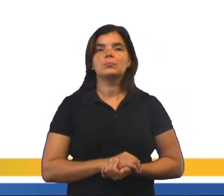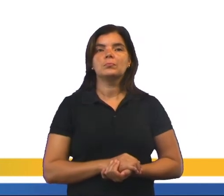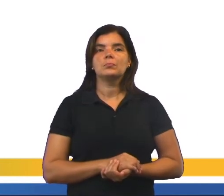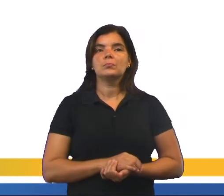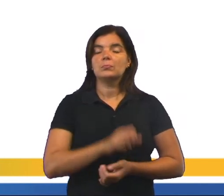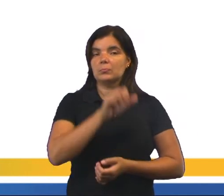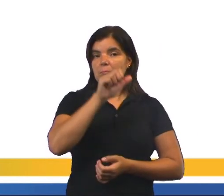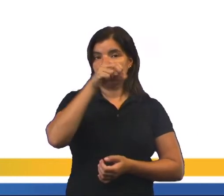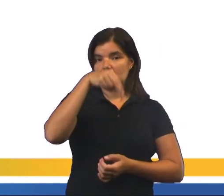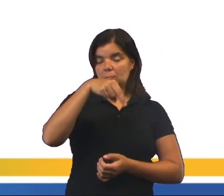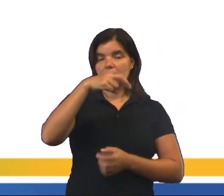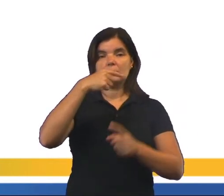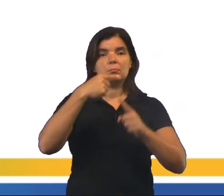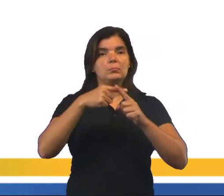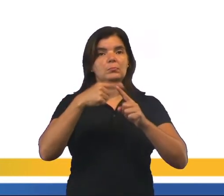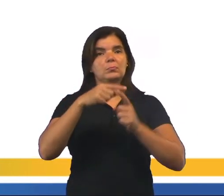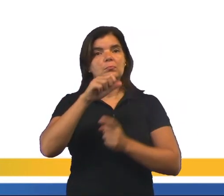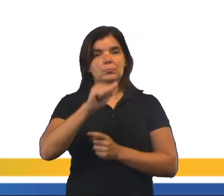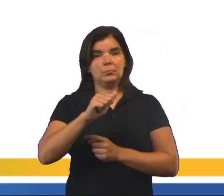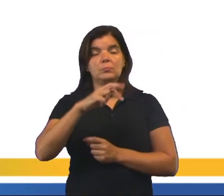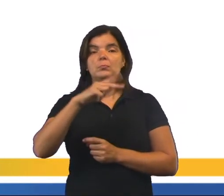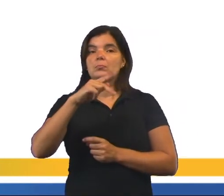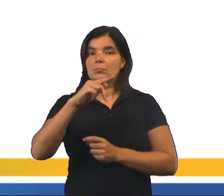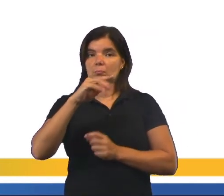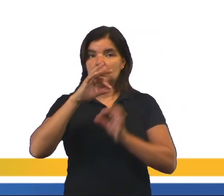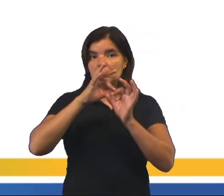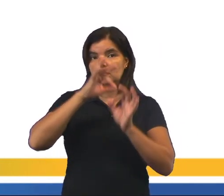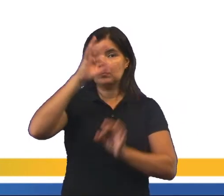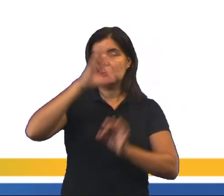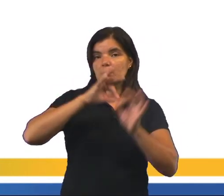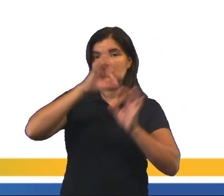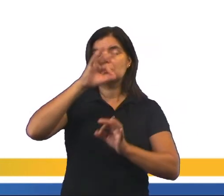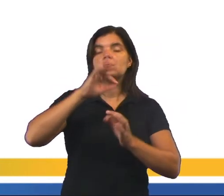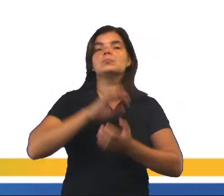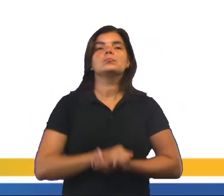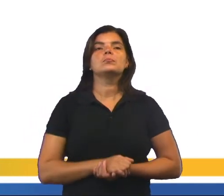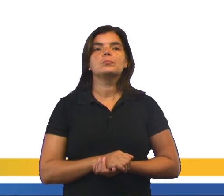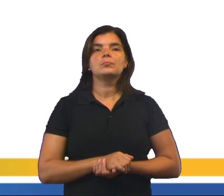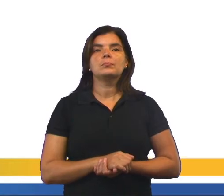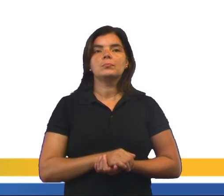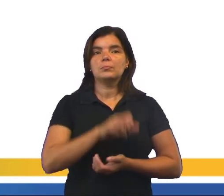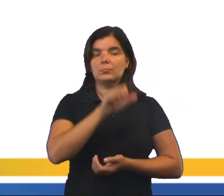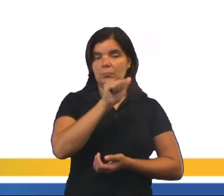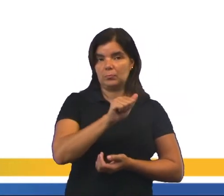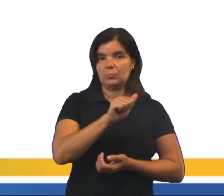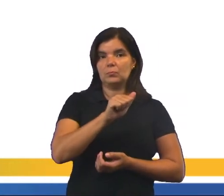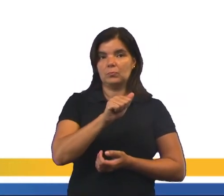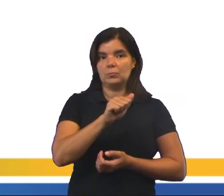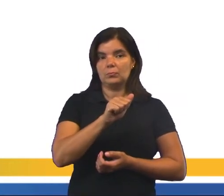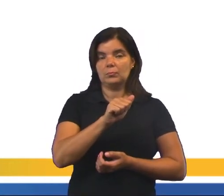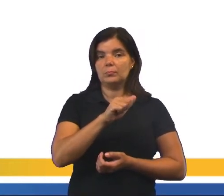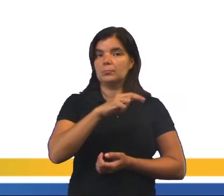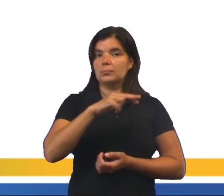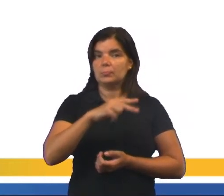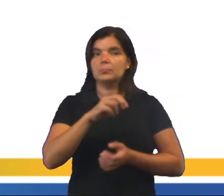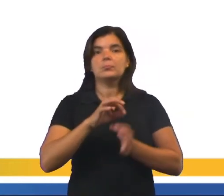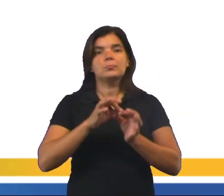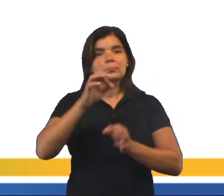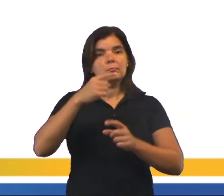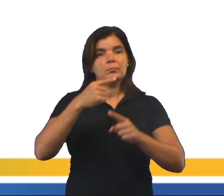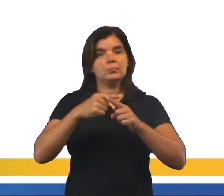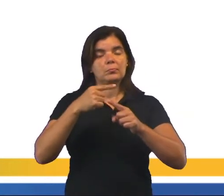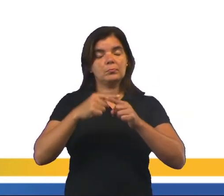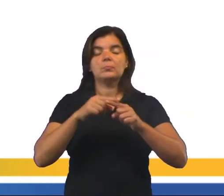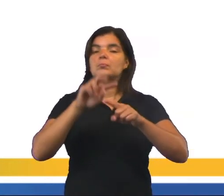Sendo que N vezes A é o valor do perímetro do polígono regular. Então, a área vai ser o perímetro desse polígono vezes